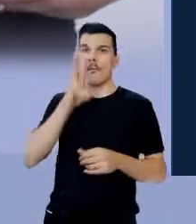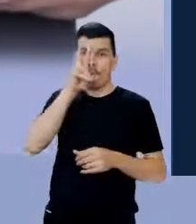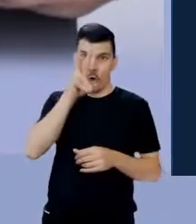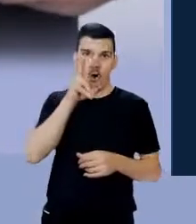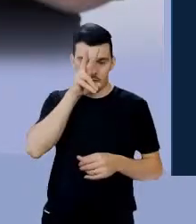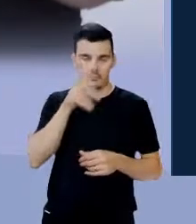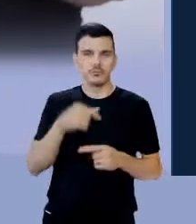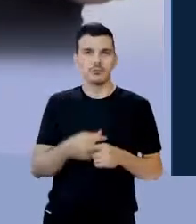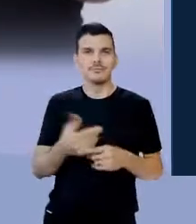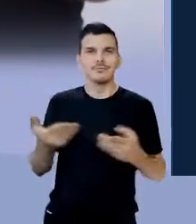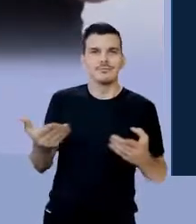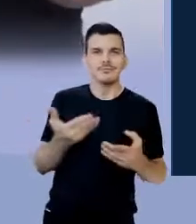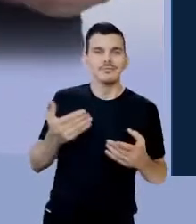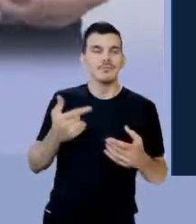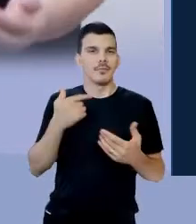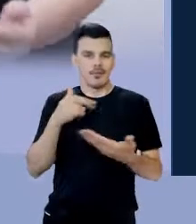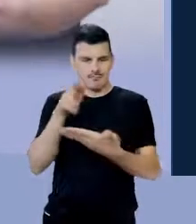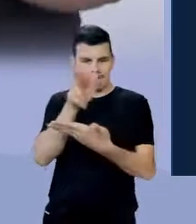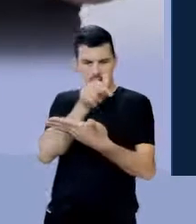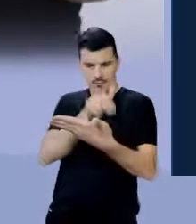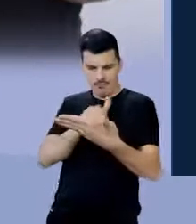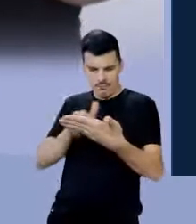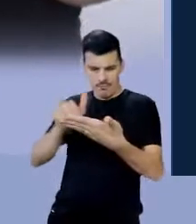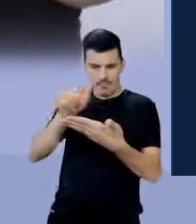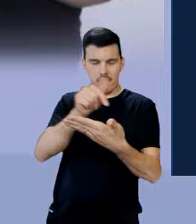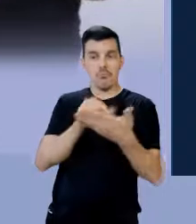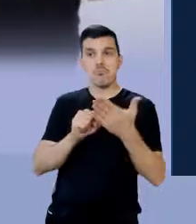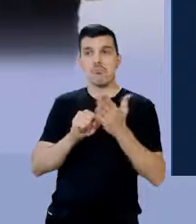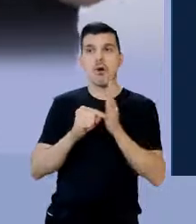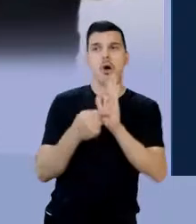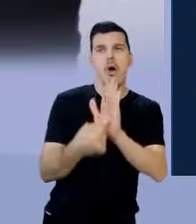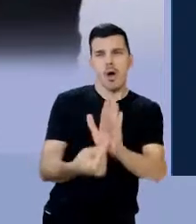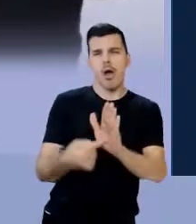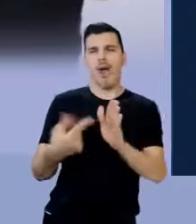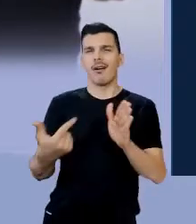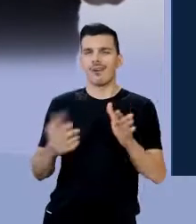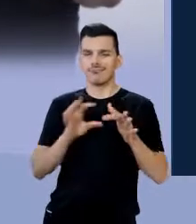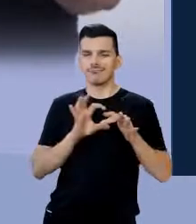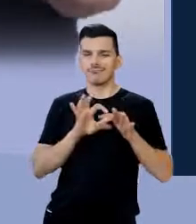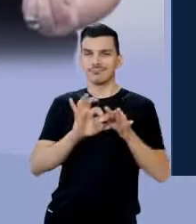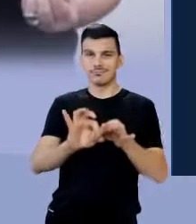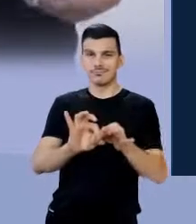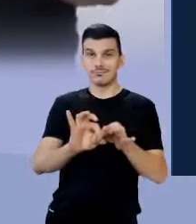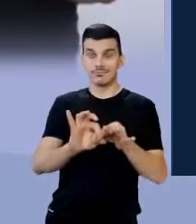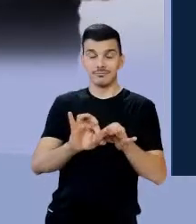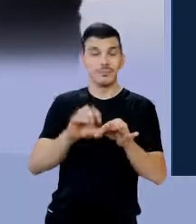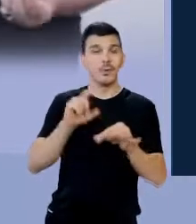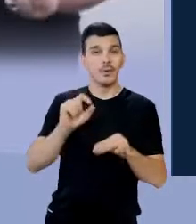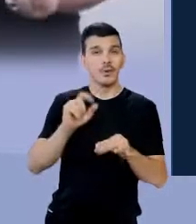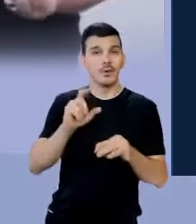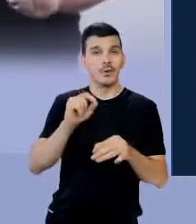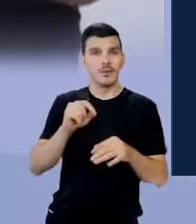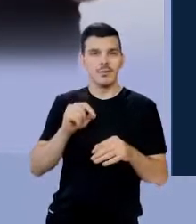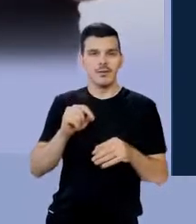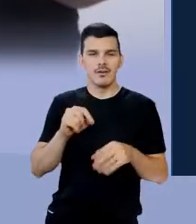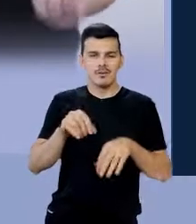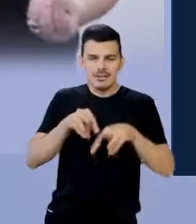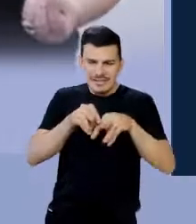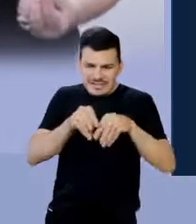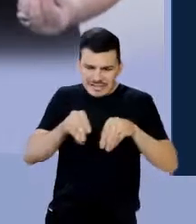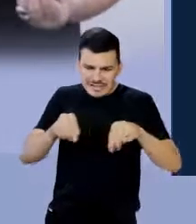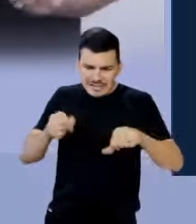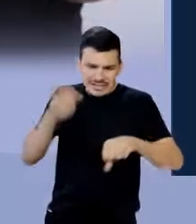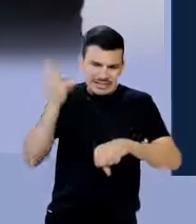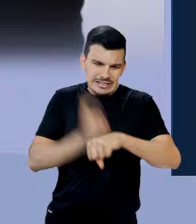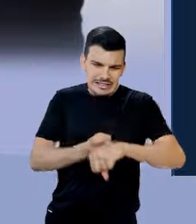muito mais forte, leva o pintor a mostrar esse homem submetido a essa